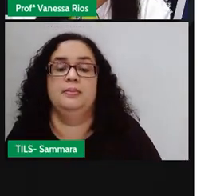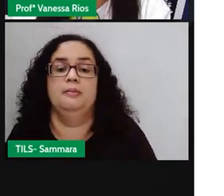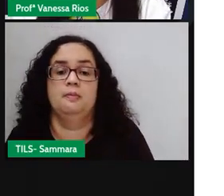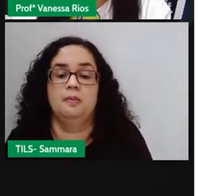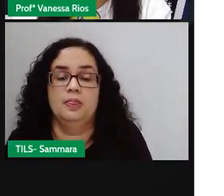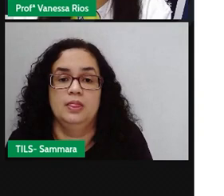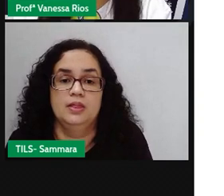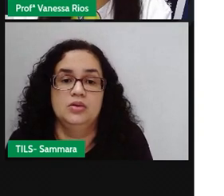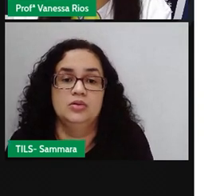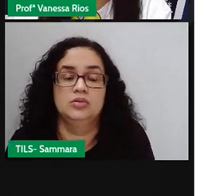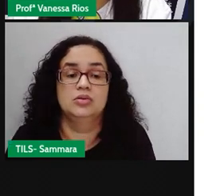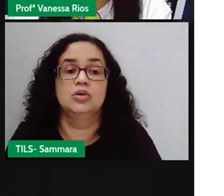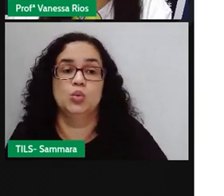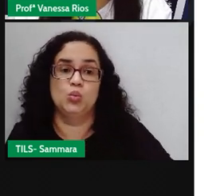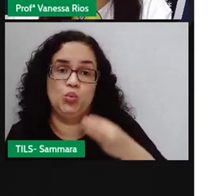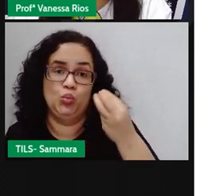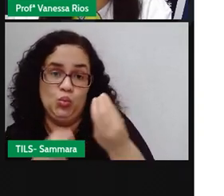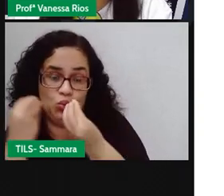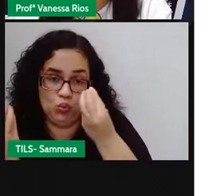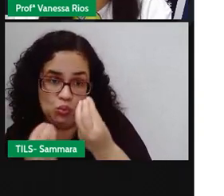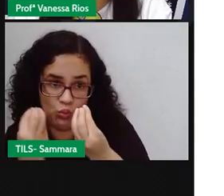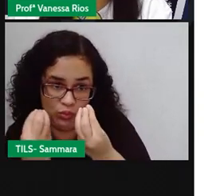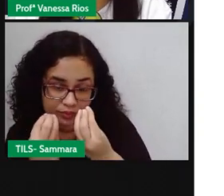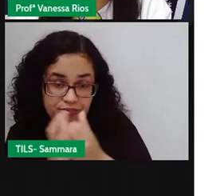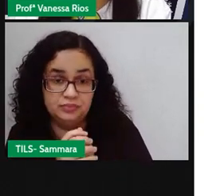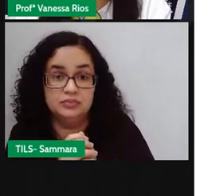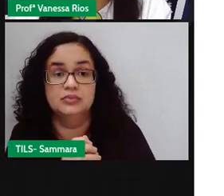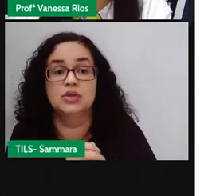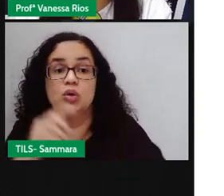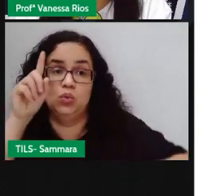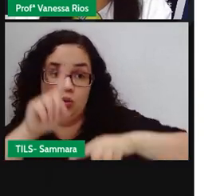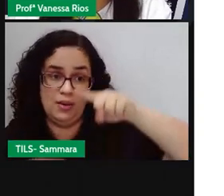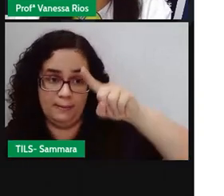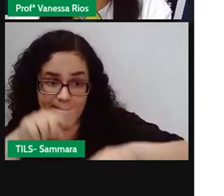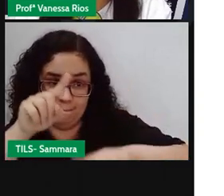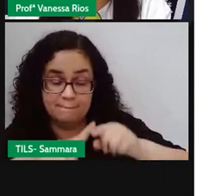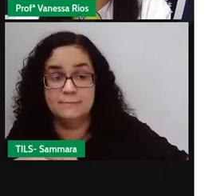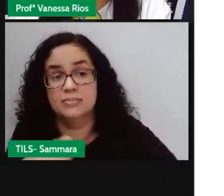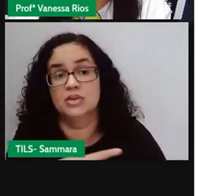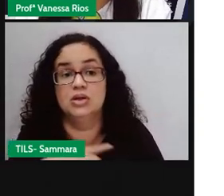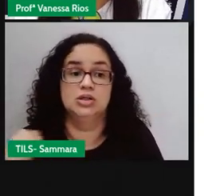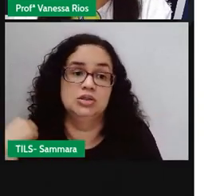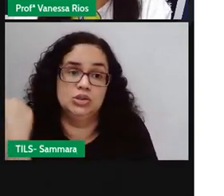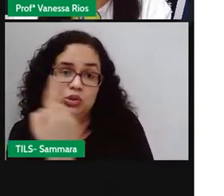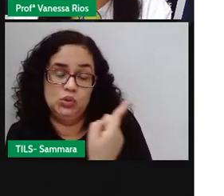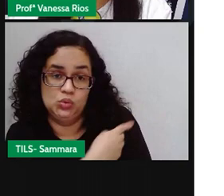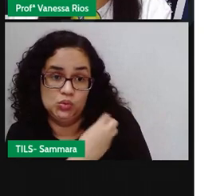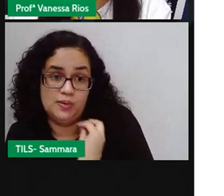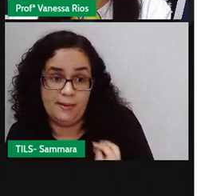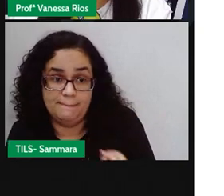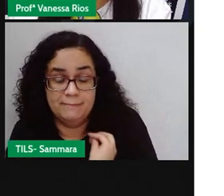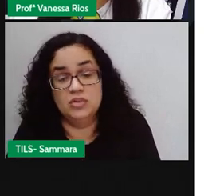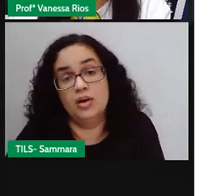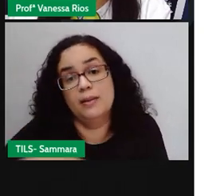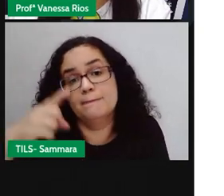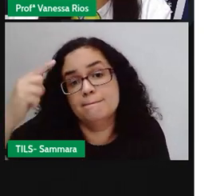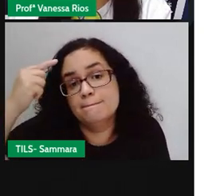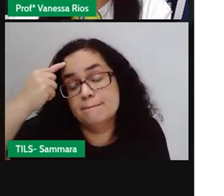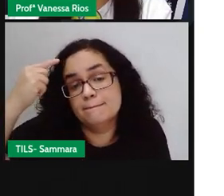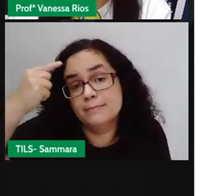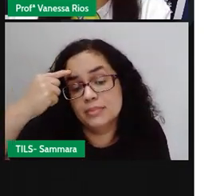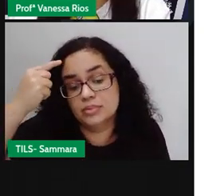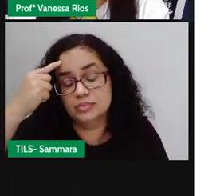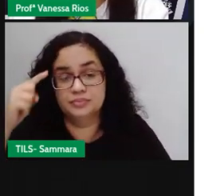aí da forma, né, do formato como os objetos aparecem em nossa vida. Pensando aí que os objetos